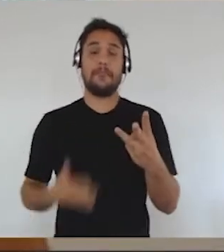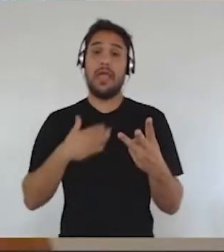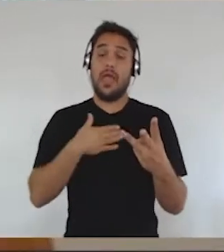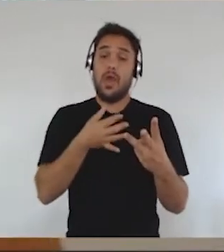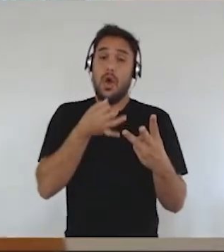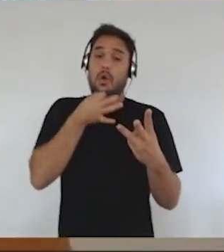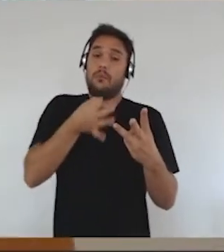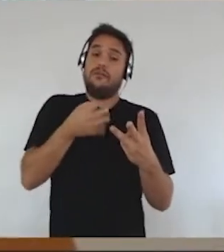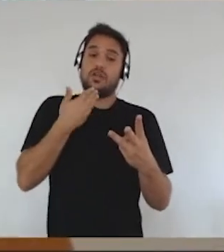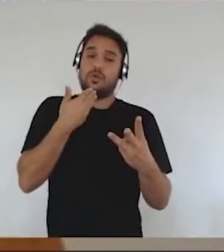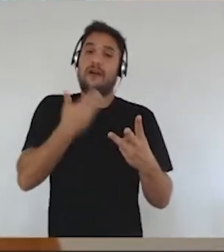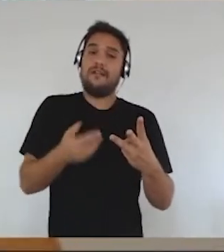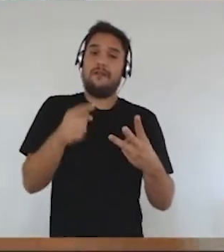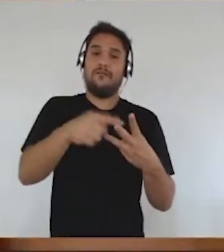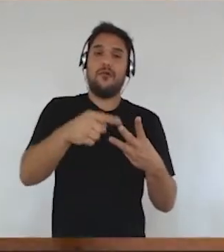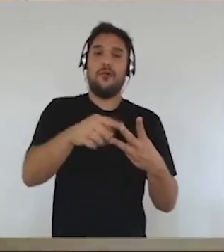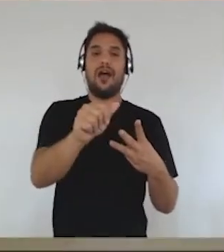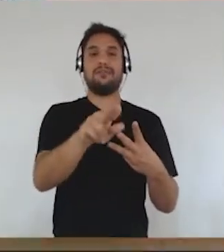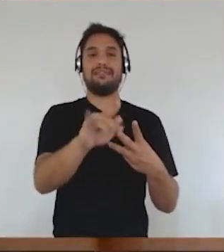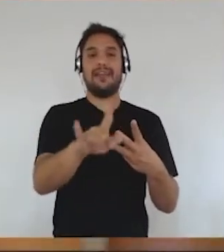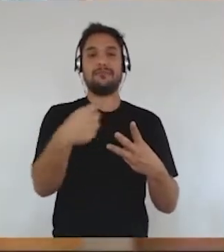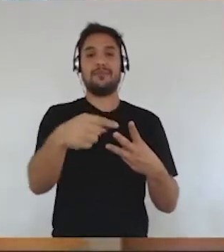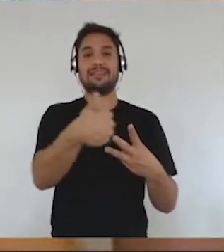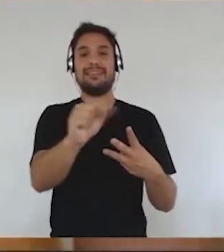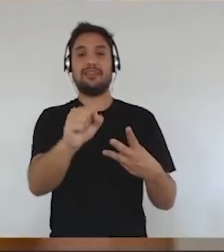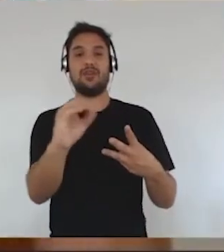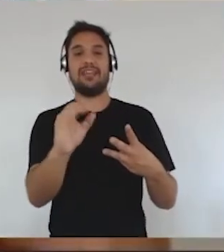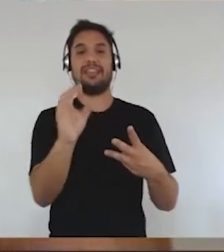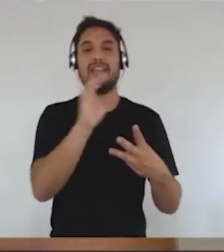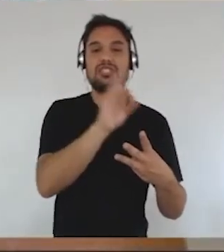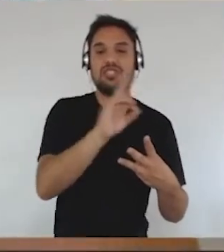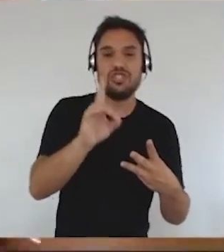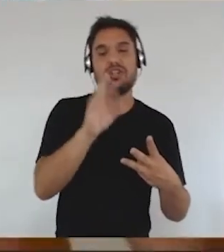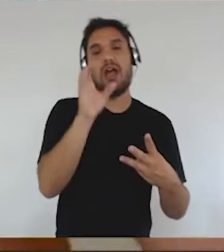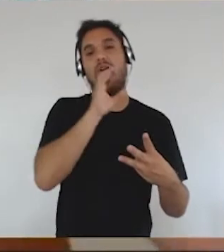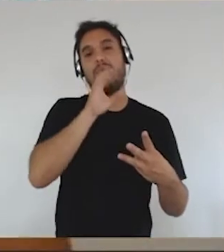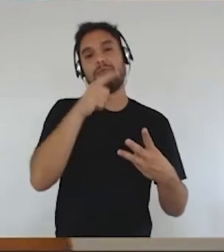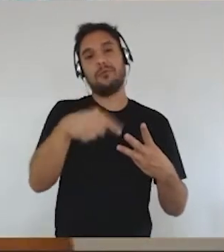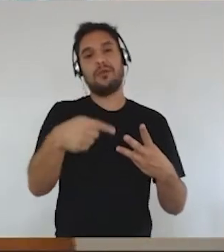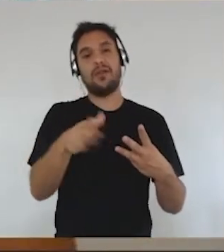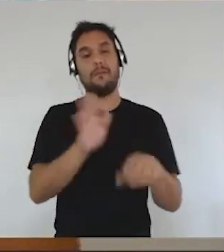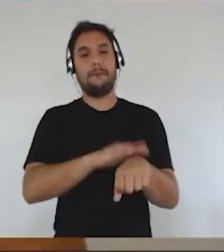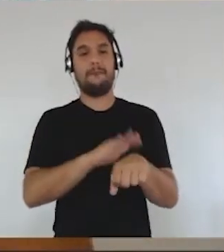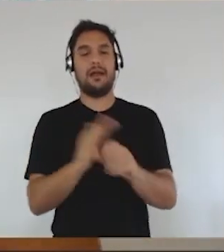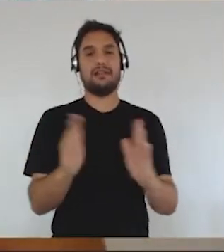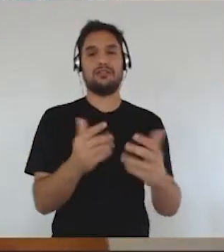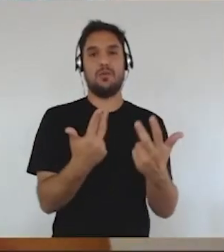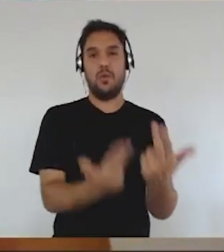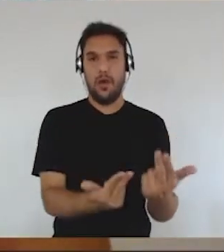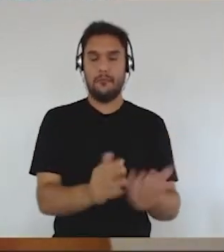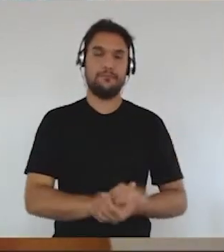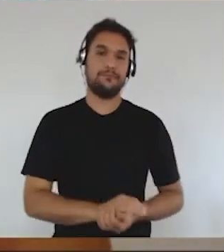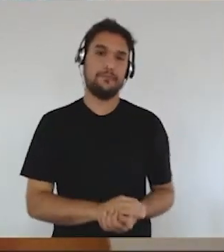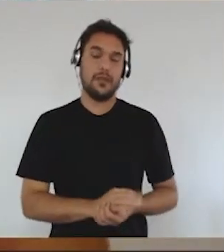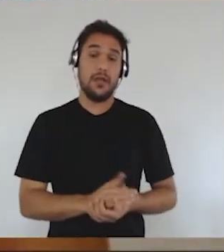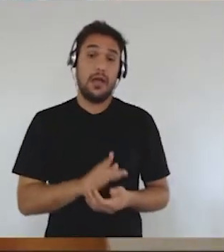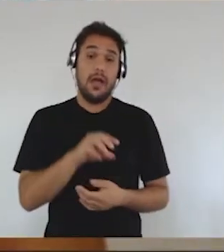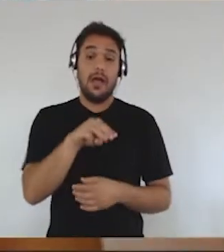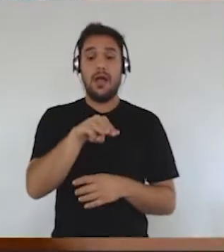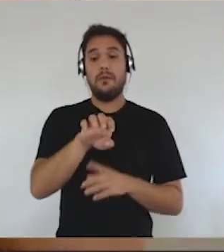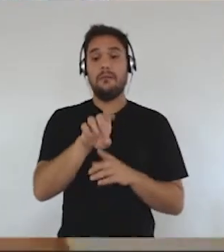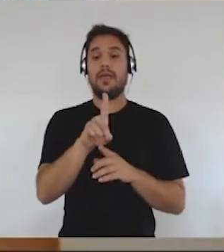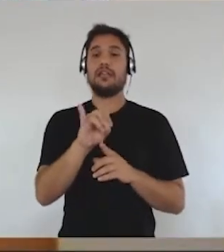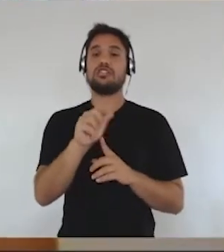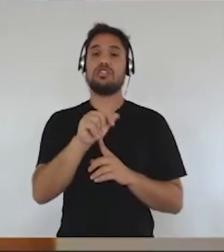optar pela arbitragem pela celeridade de 180 dias, tanto lá quanto cá, ser o mesmo prazo. A